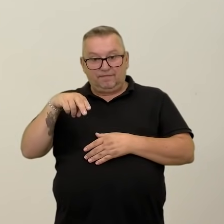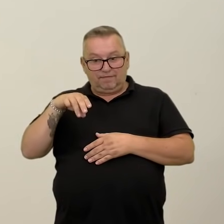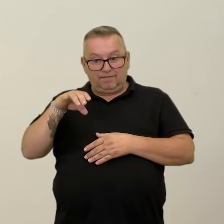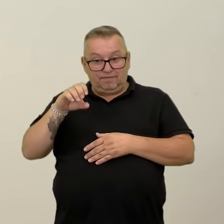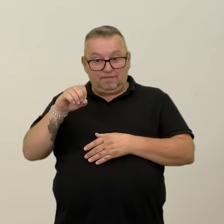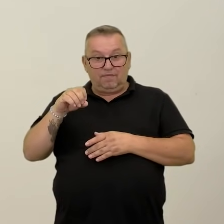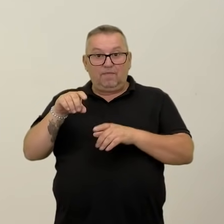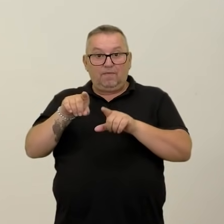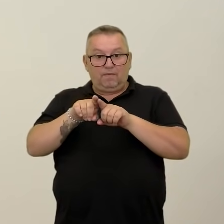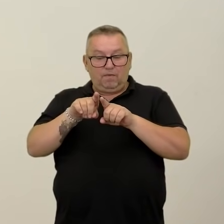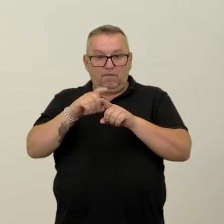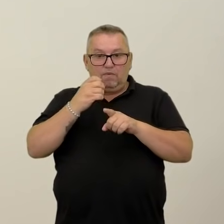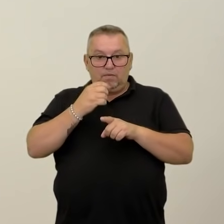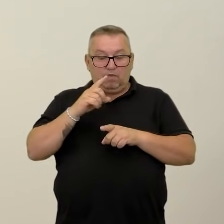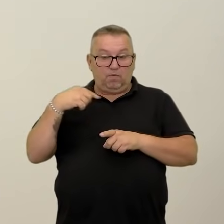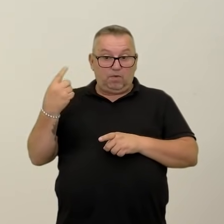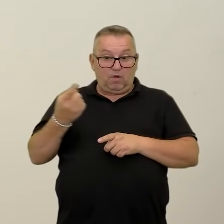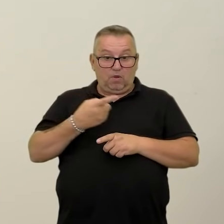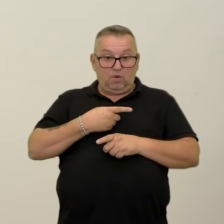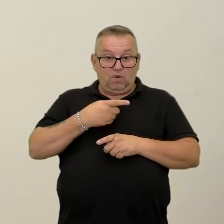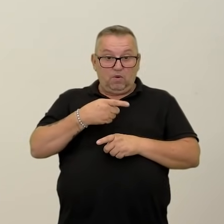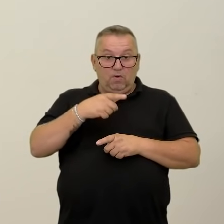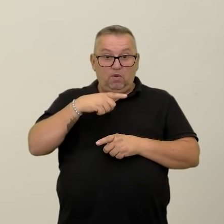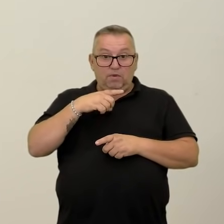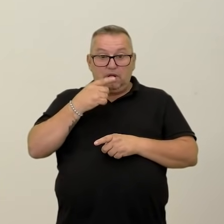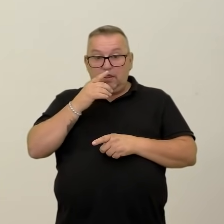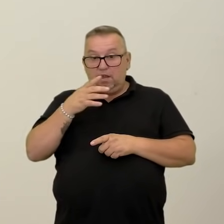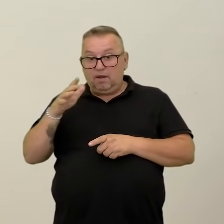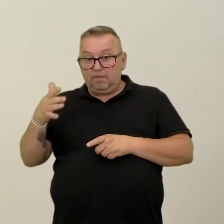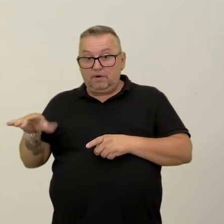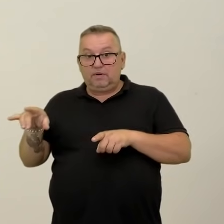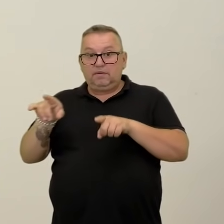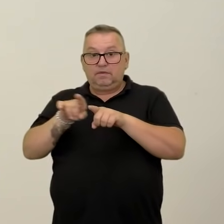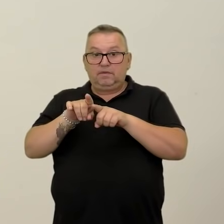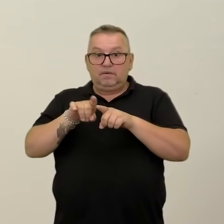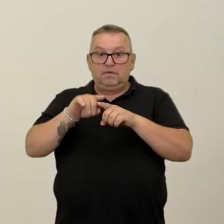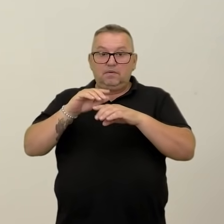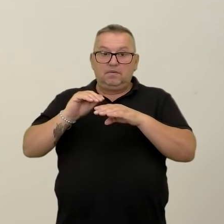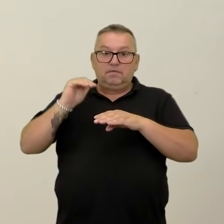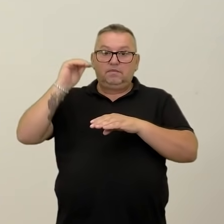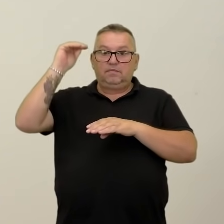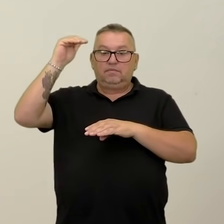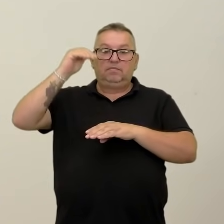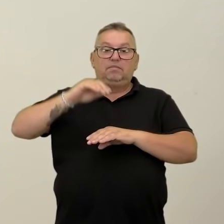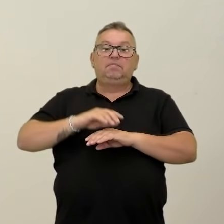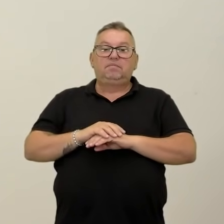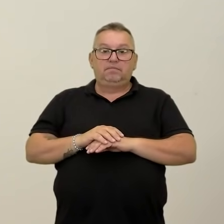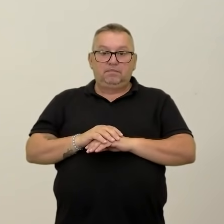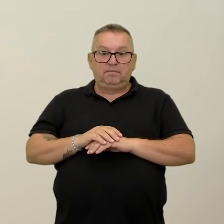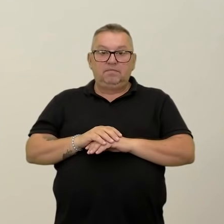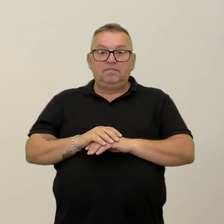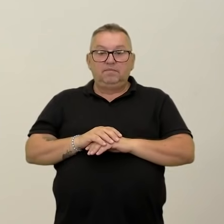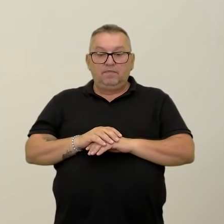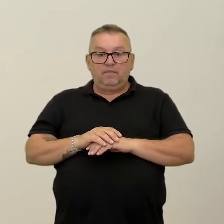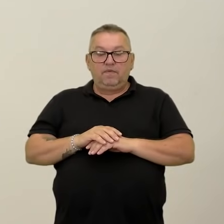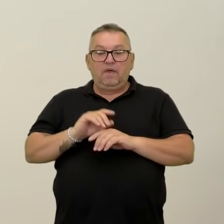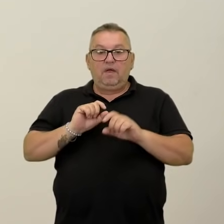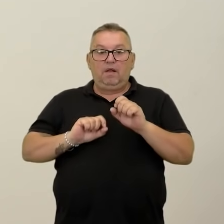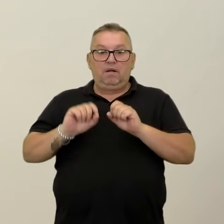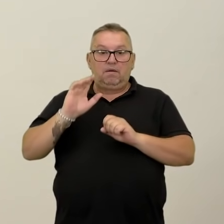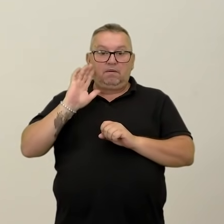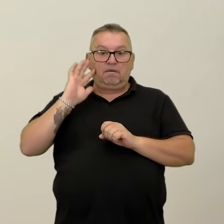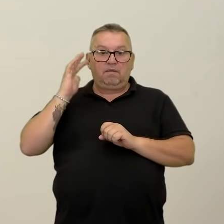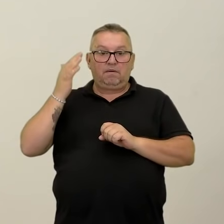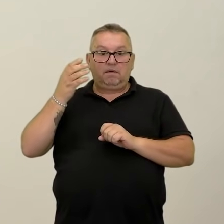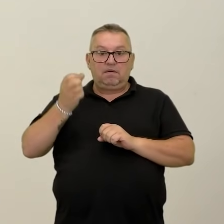isso vale para a gente aqui isso vale para quem está no litoral e isso vale para quem tá cinco mil metros de altitude tá então